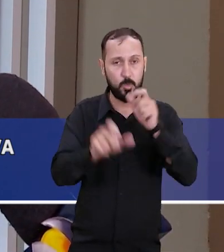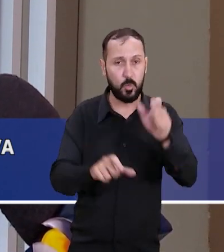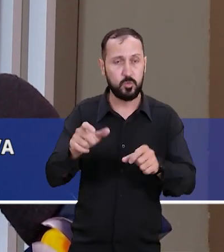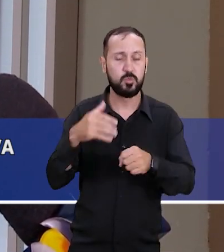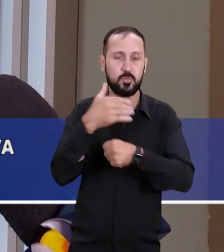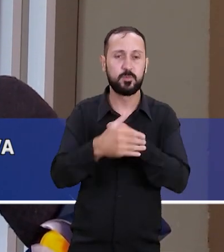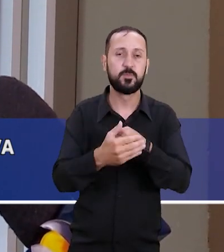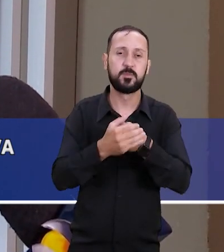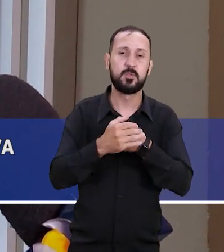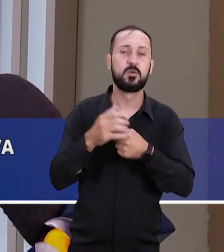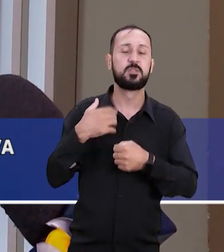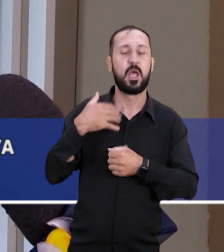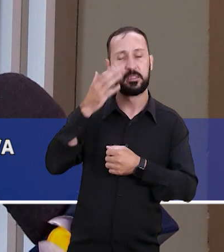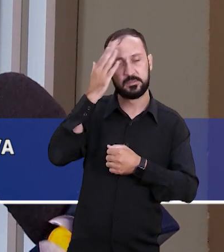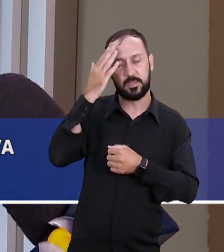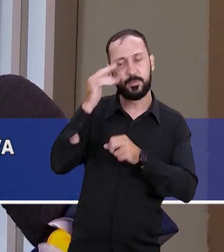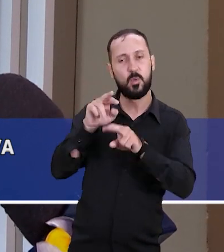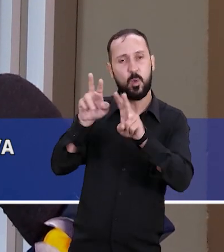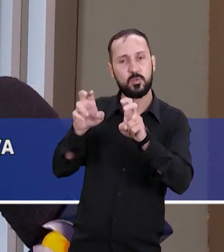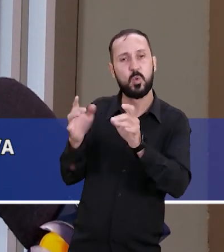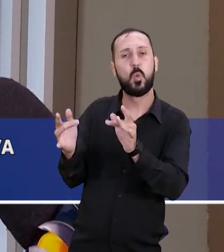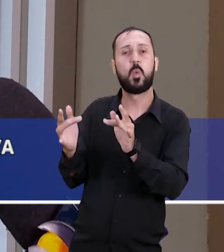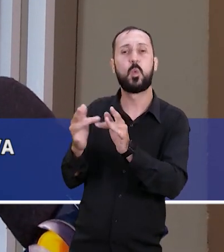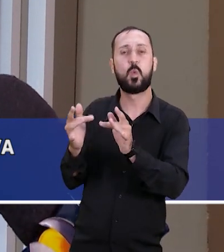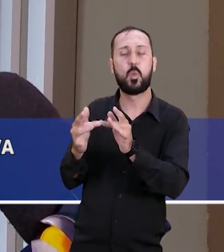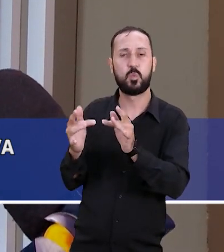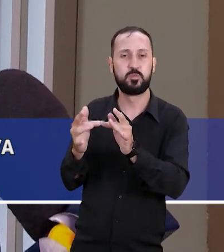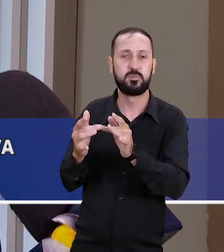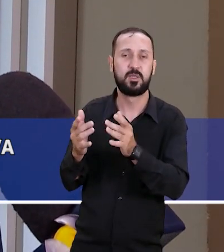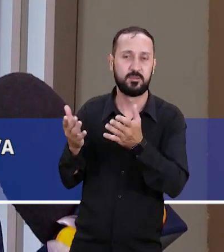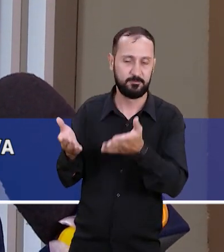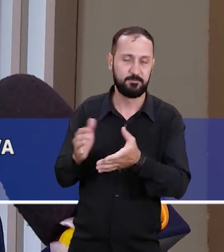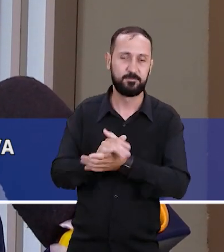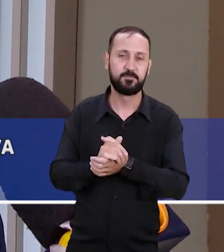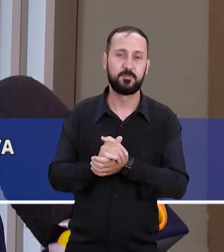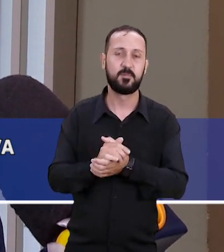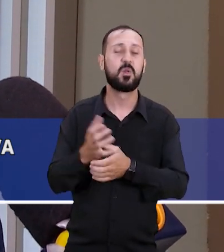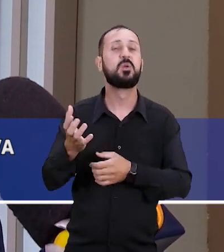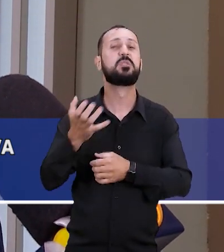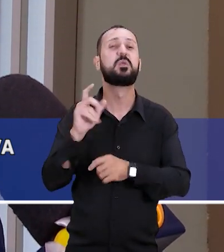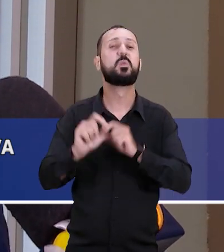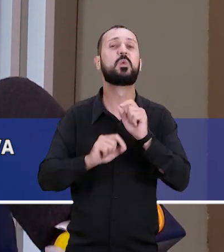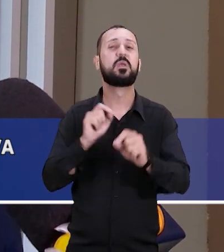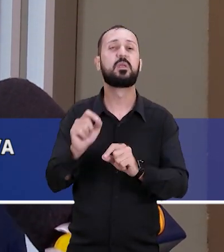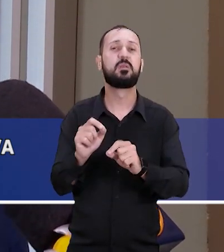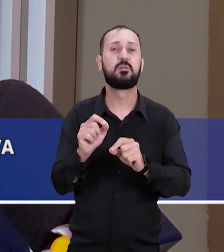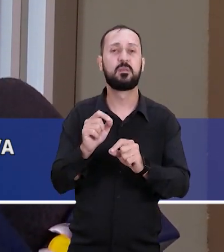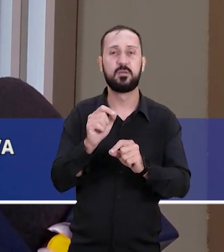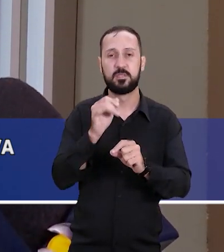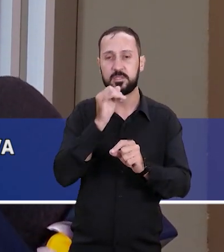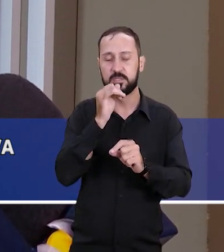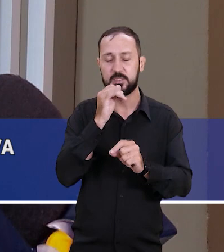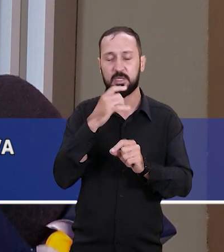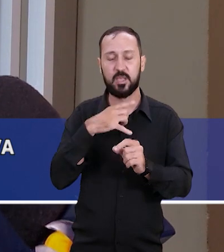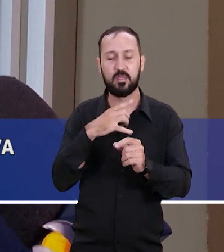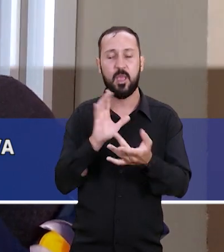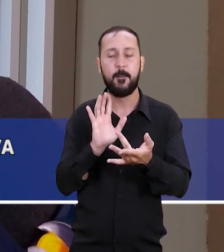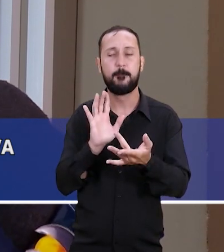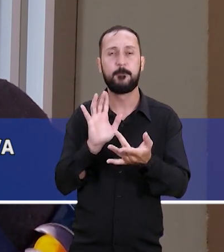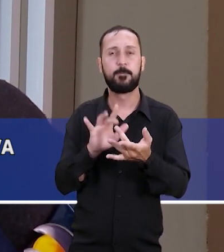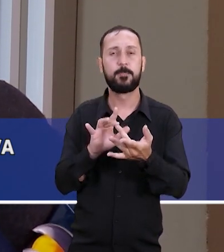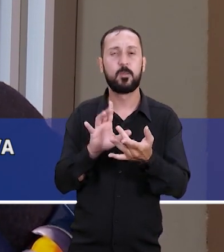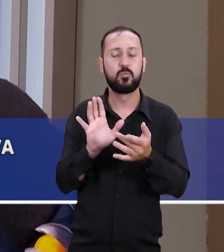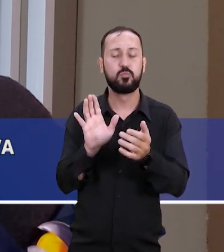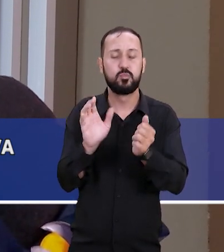eu sou presidente da Comissão de Defesa do Consumidor, então já tinha uma interação com a Promotoria de Defesa do Consumidor. Nós queremos